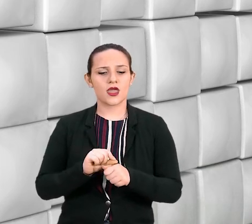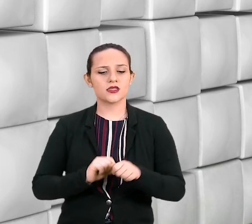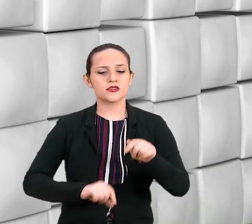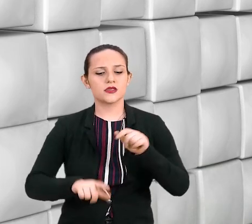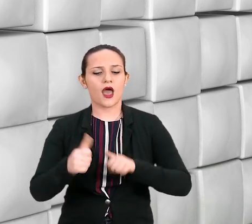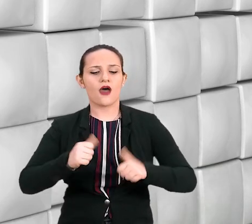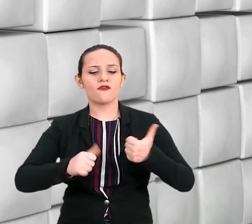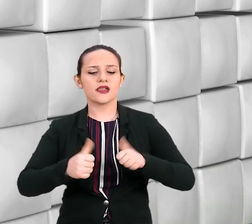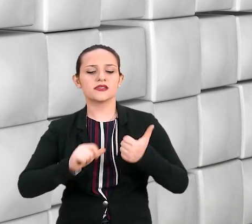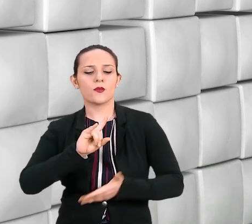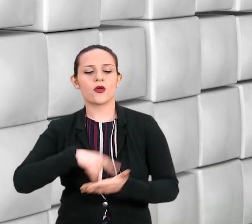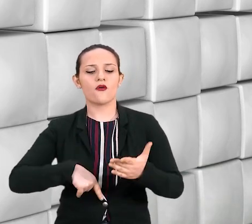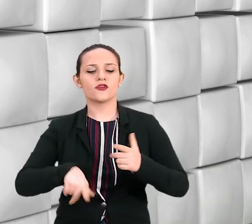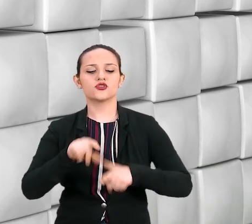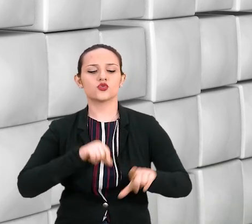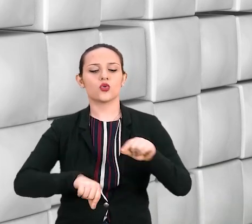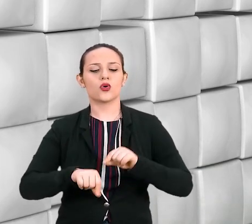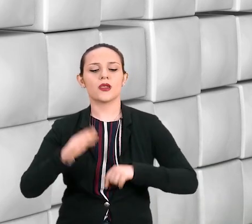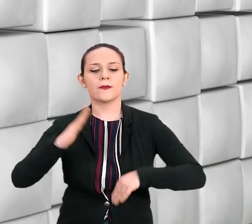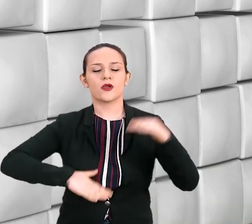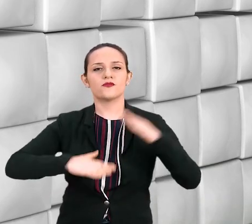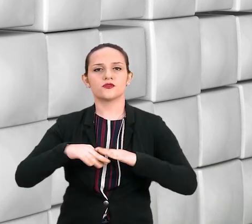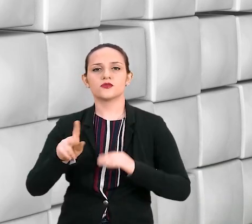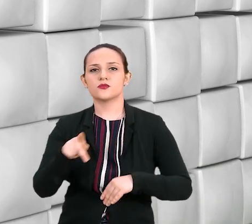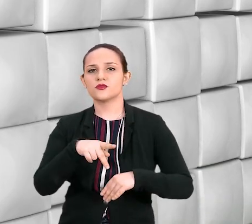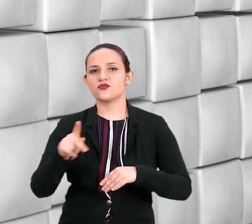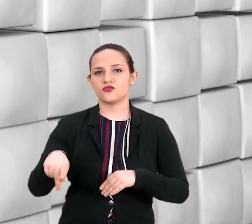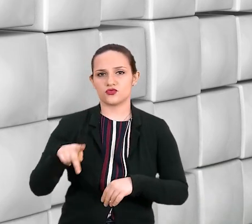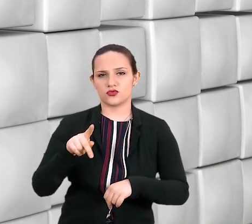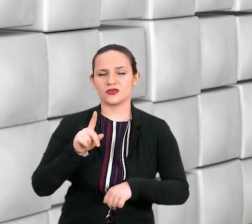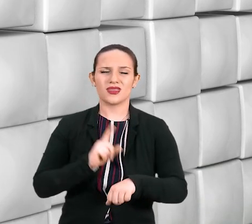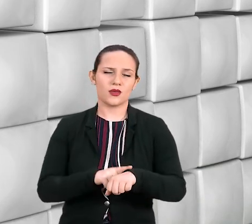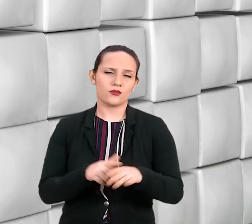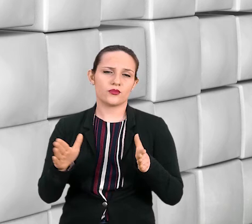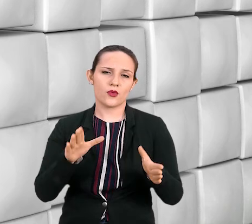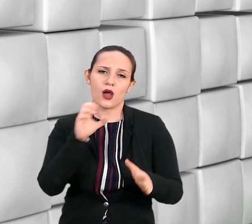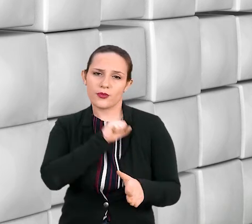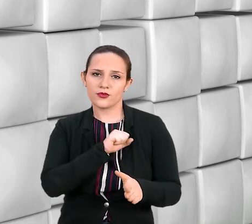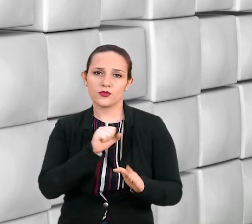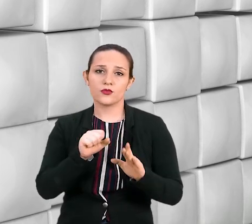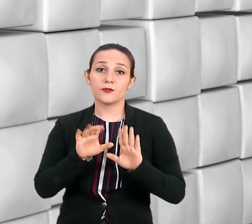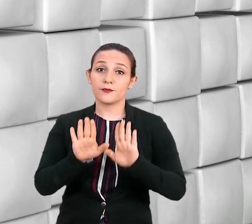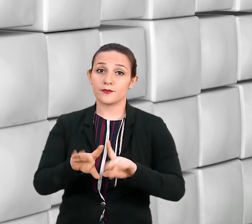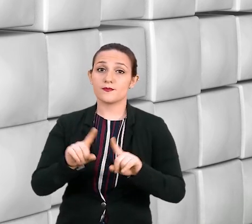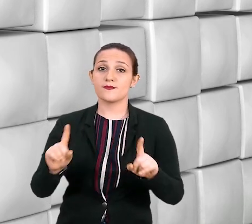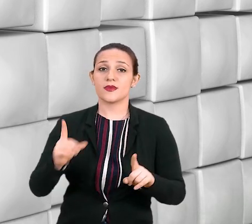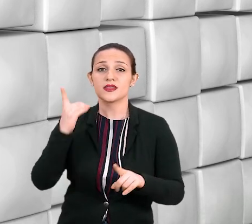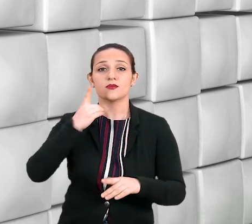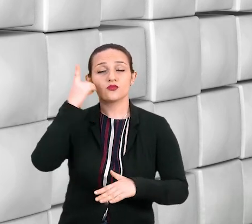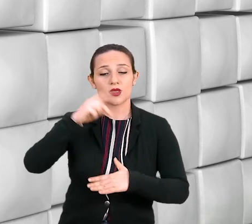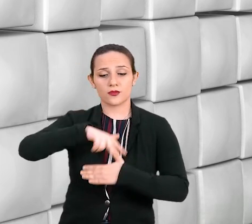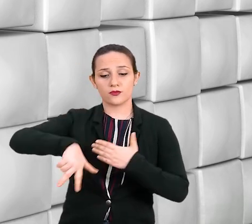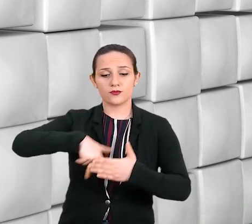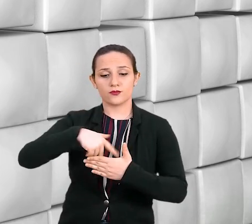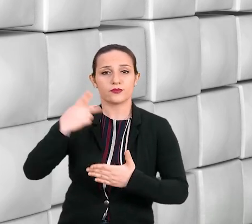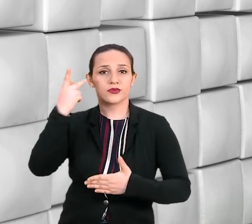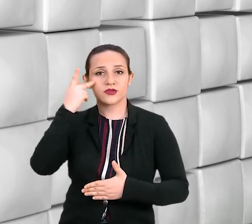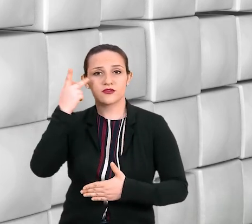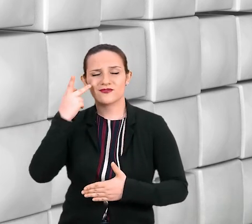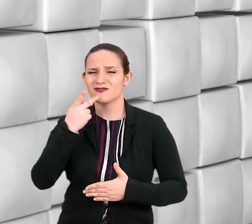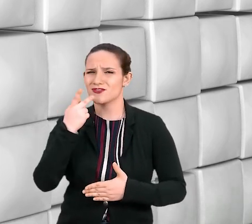realizar processo seletivo antes de contratar professores temporários. Na tribuna, o deputado Pedro